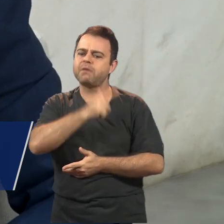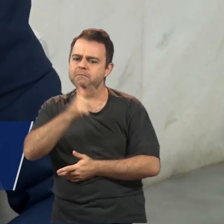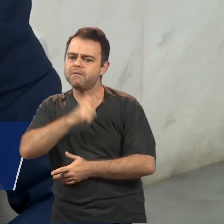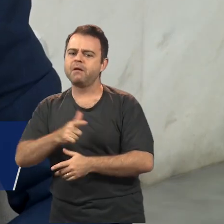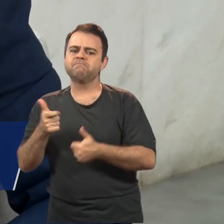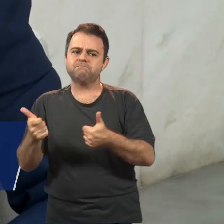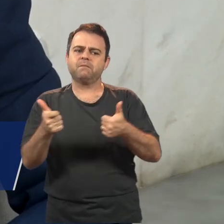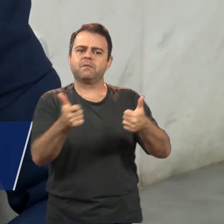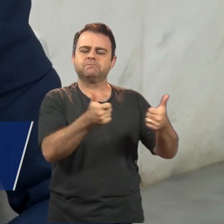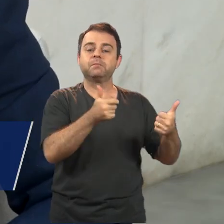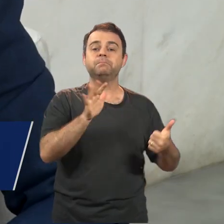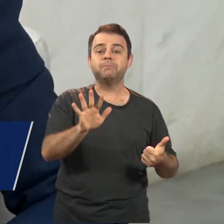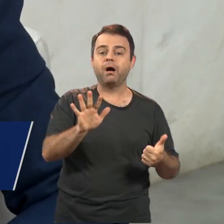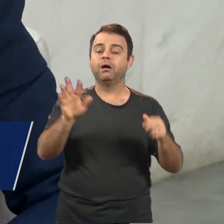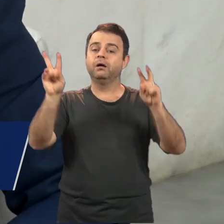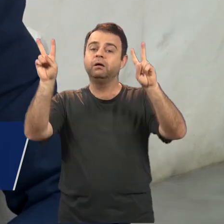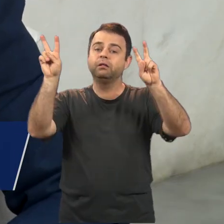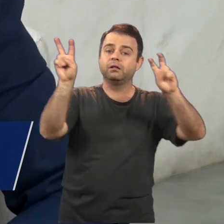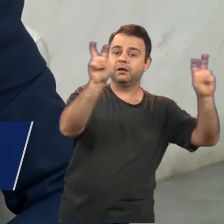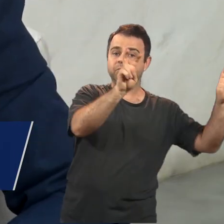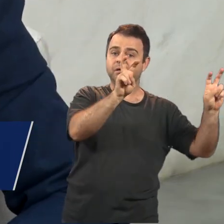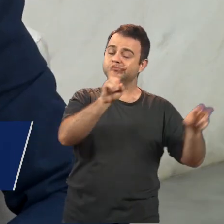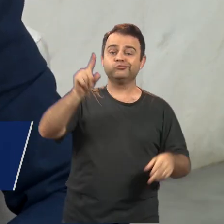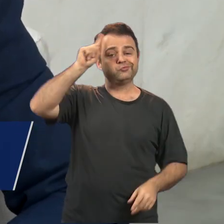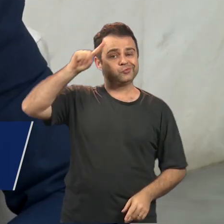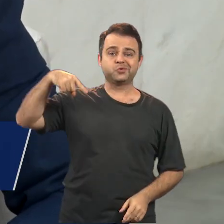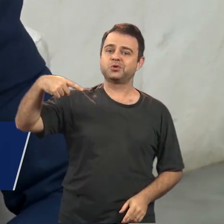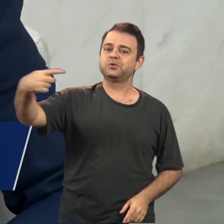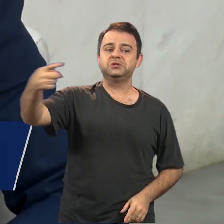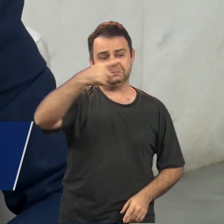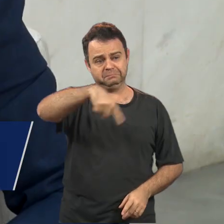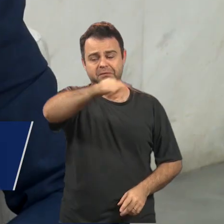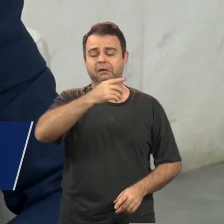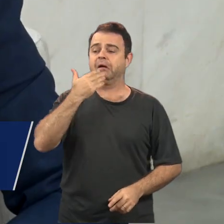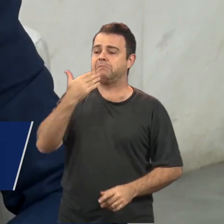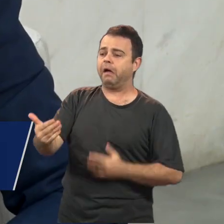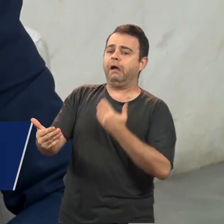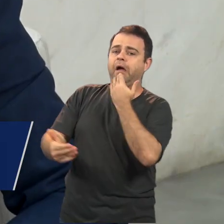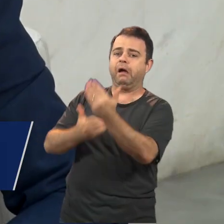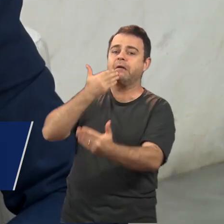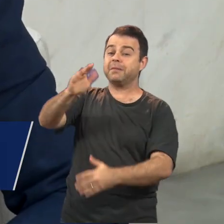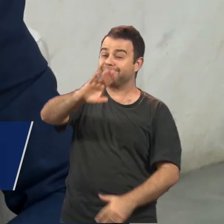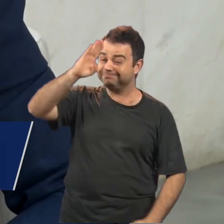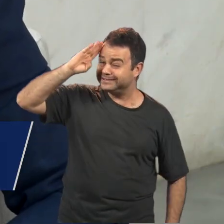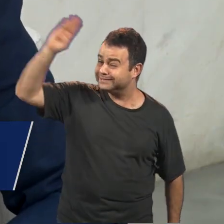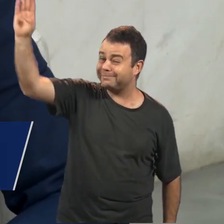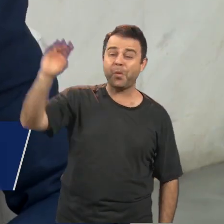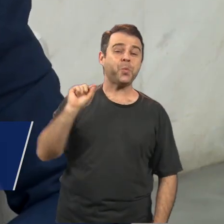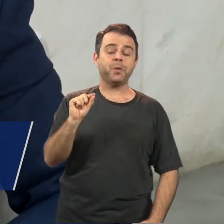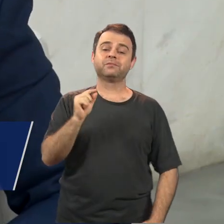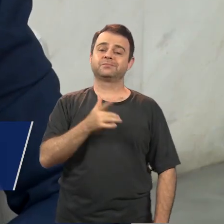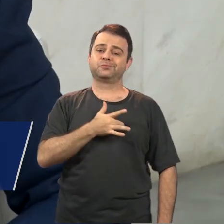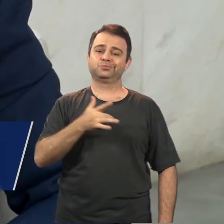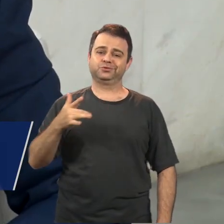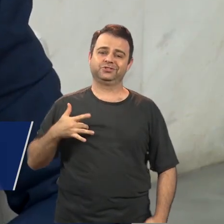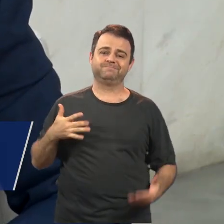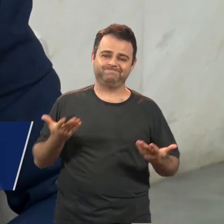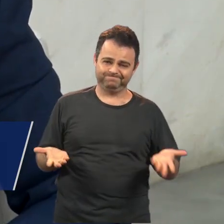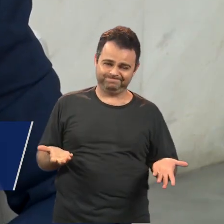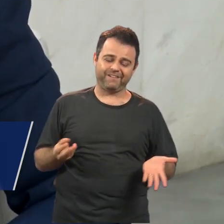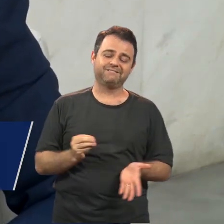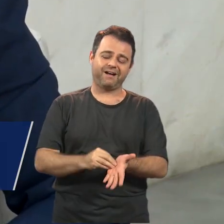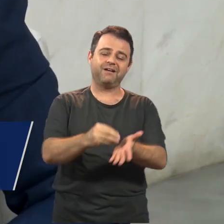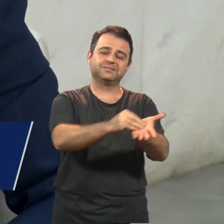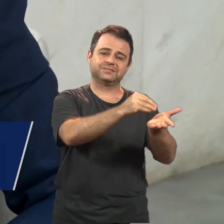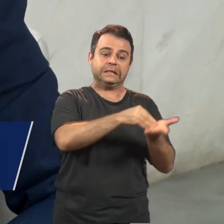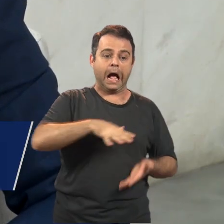são demandas corriqueiras. E eu posso dizer que a campeã disso tudo é a saúde. É